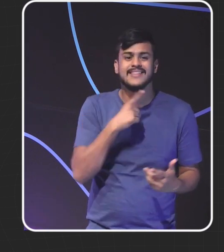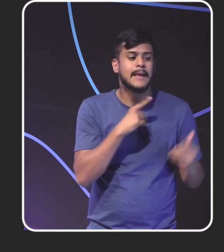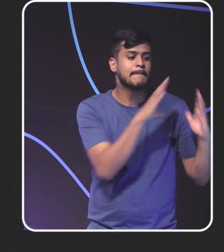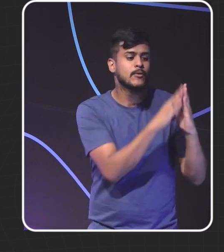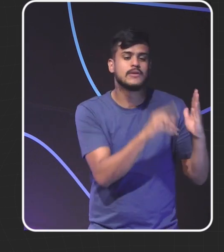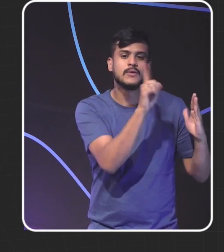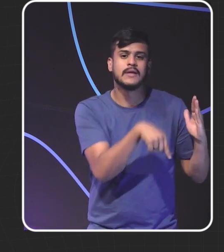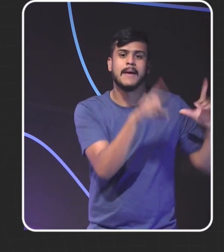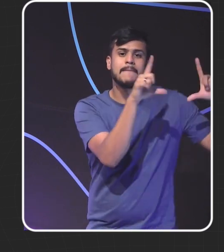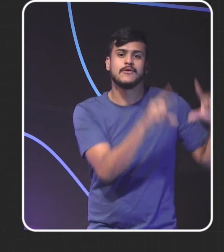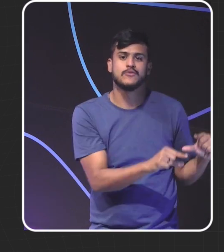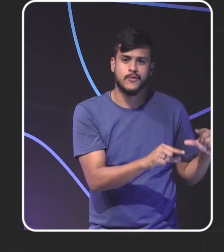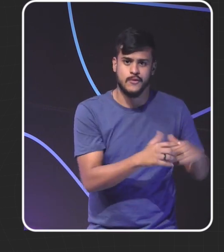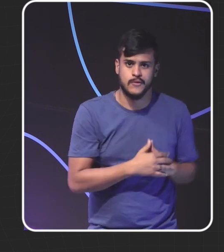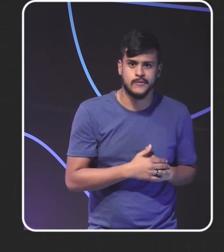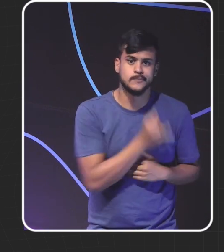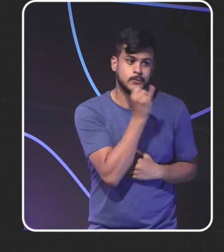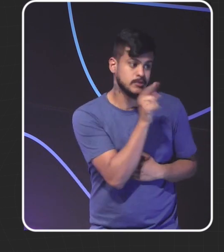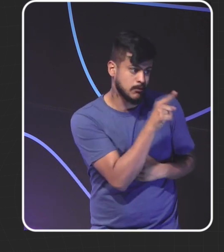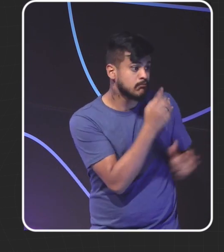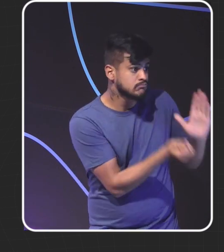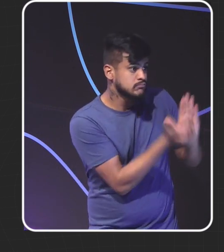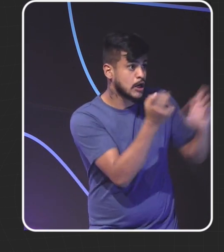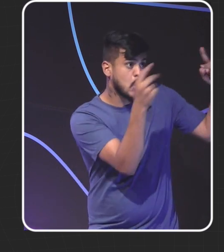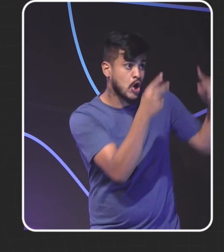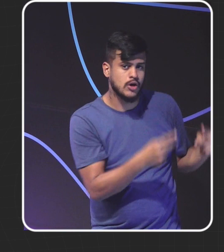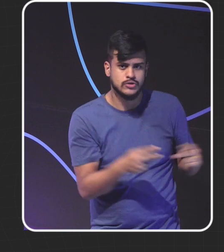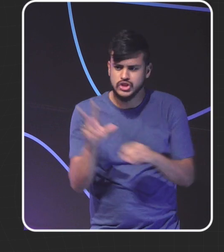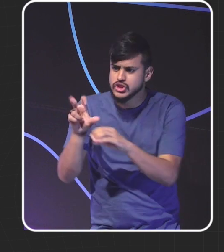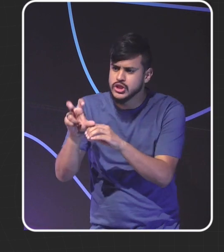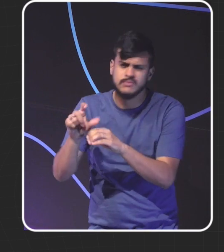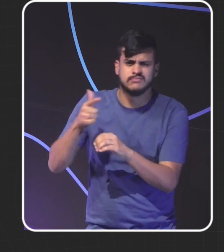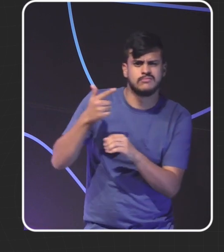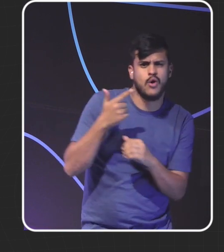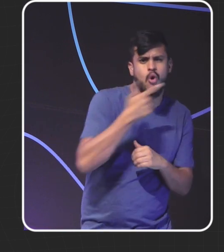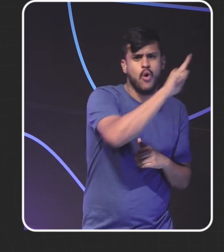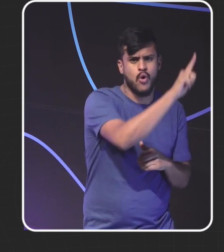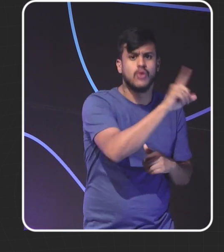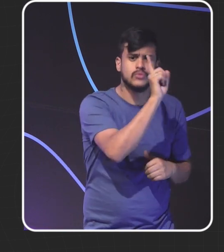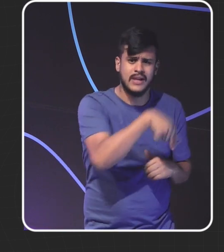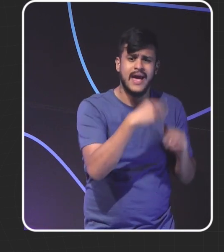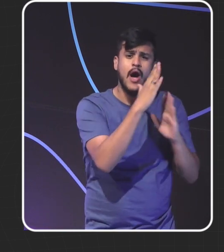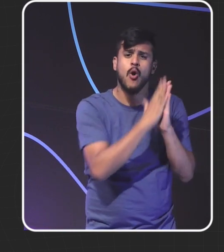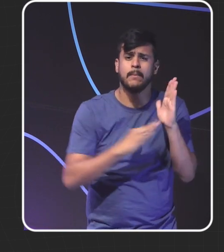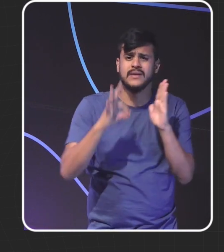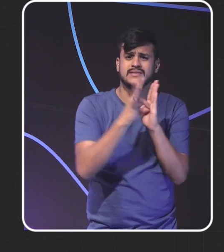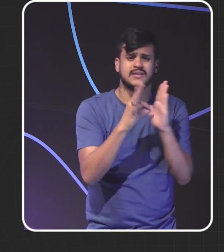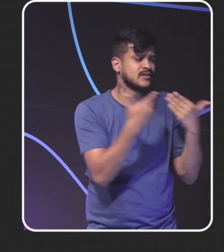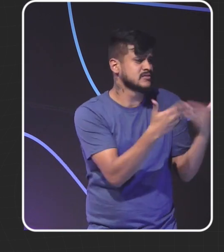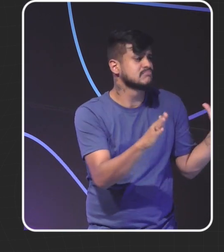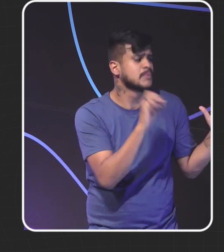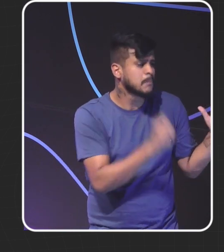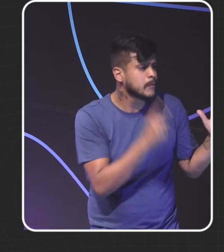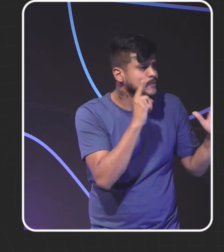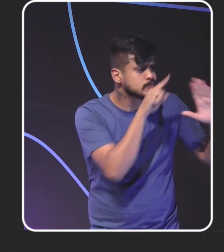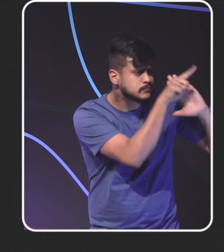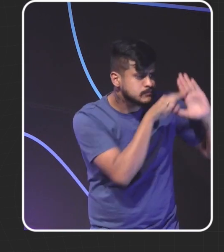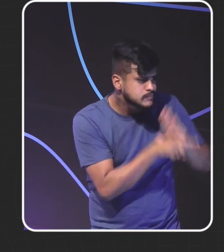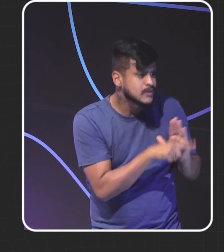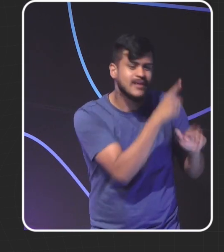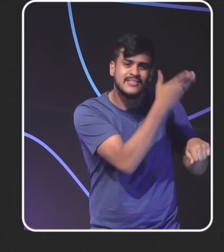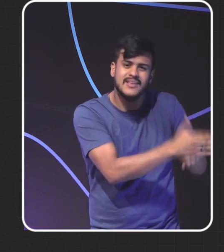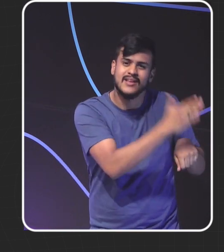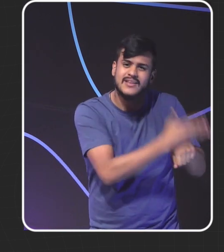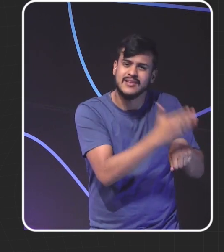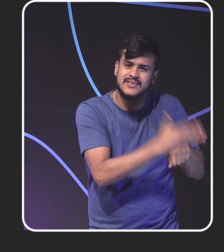menores, né? Então você tem modelos que geram código, que não é o ChatGPT e tal, são modelos open source, e aí você pode treinar, né, esse modelo